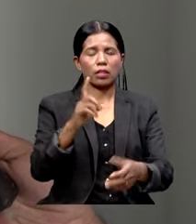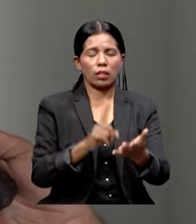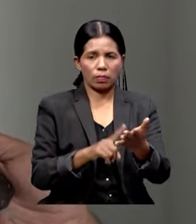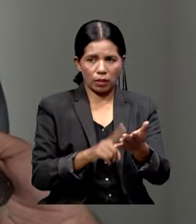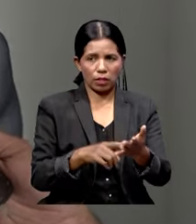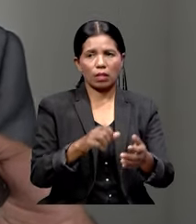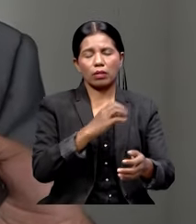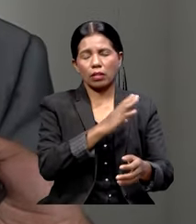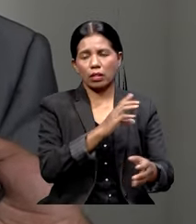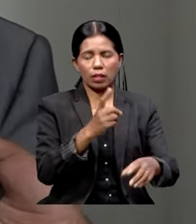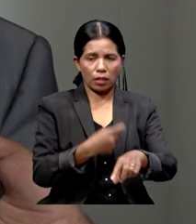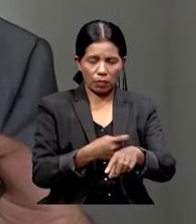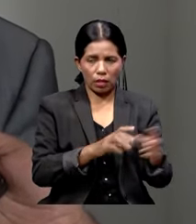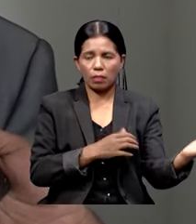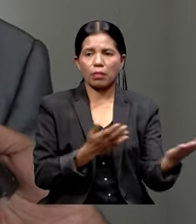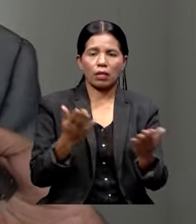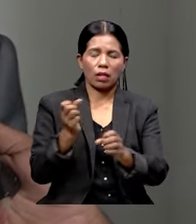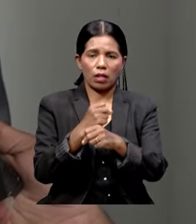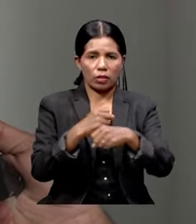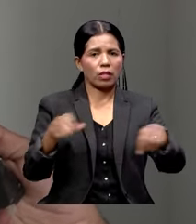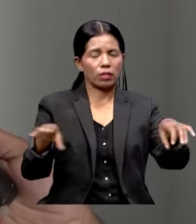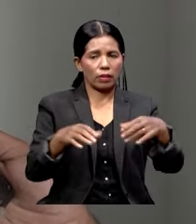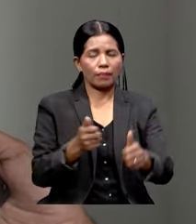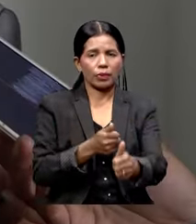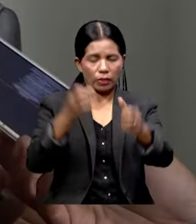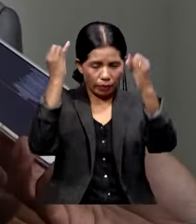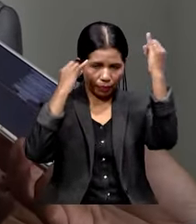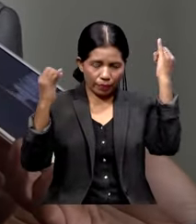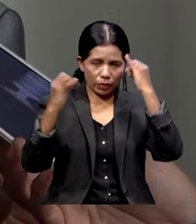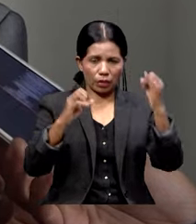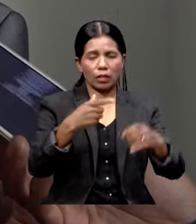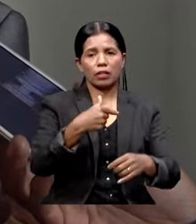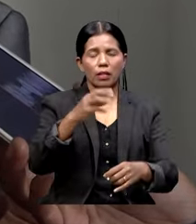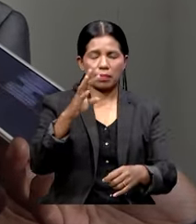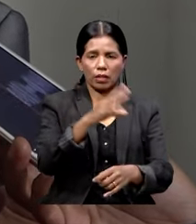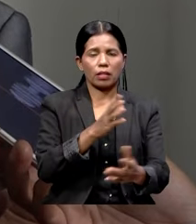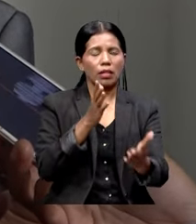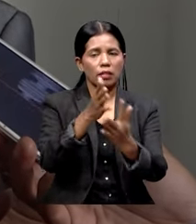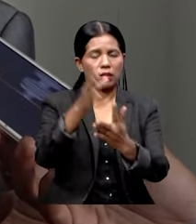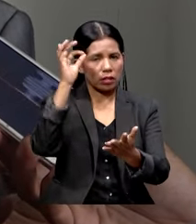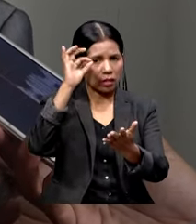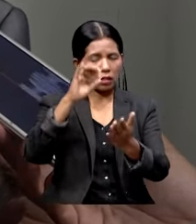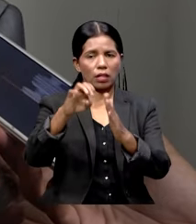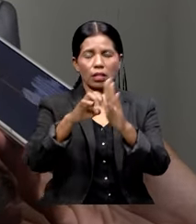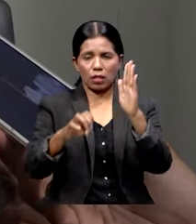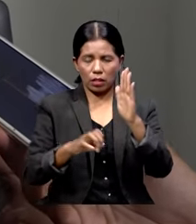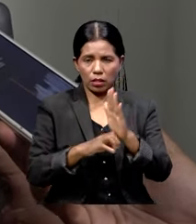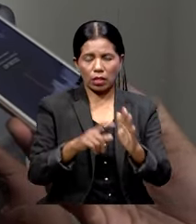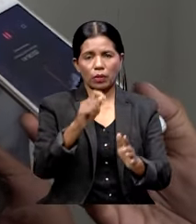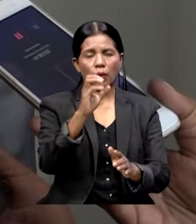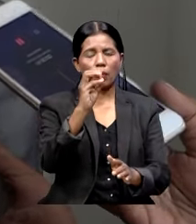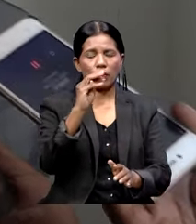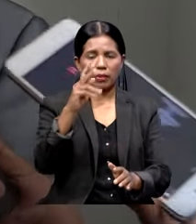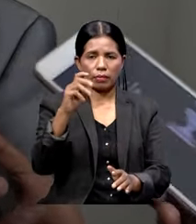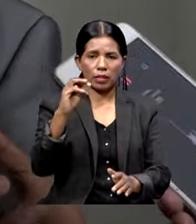ia, belo organiza a equipa conjunta belo halando serviço. Tuir informação nebe gemem acessa russo secretário de Estado assunto toponímia na